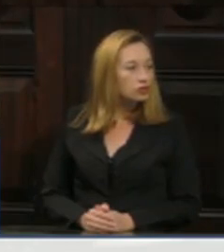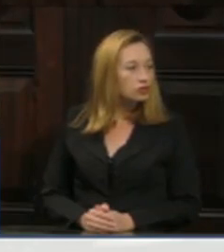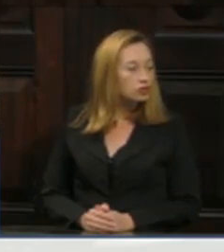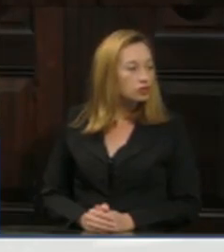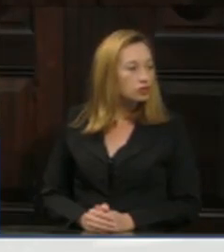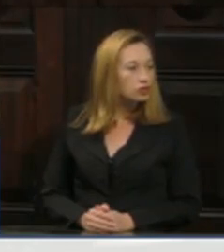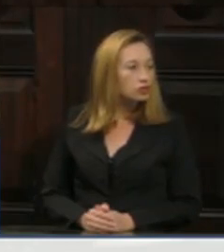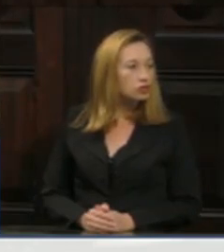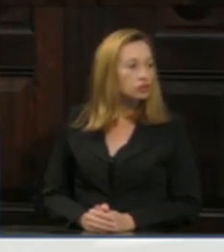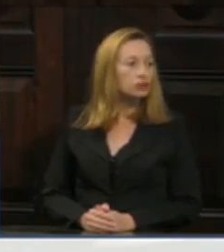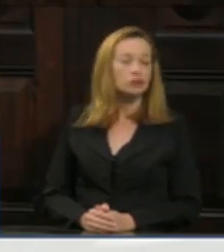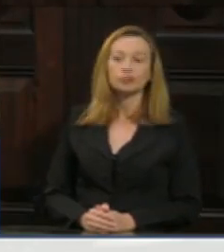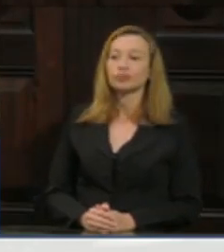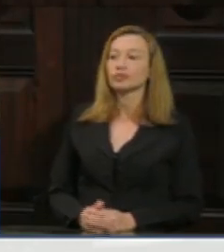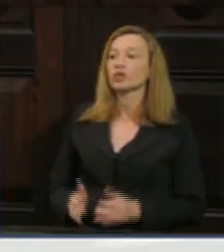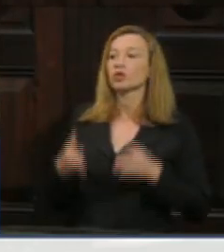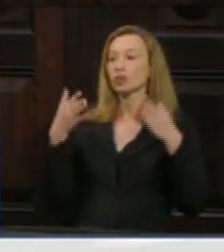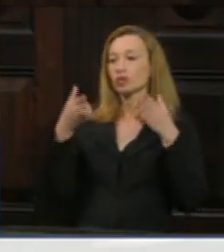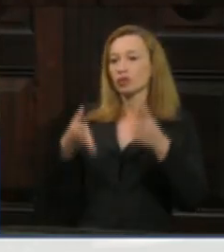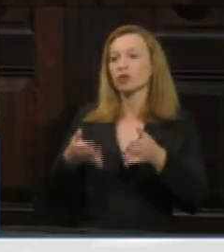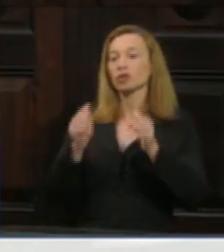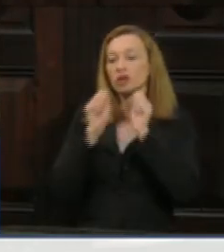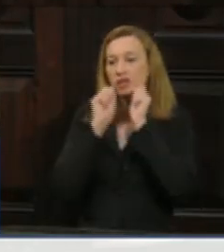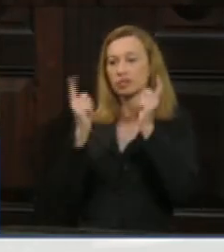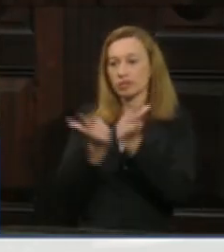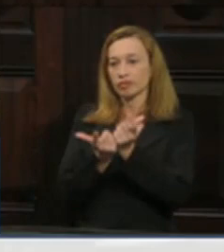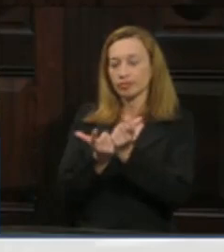que, desde o primeiro momento,